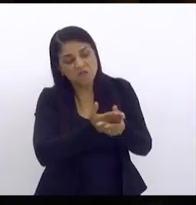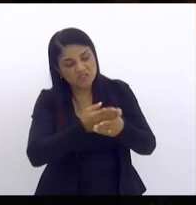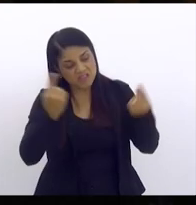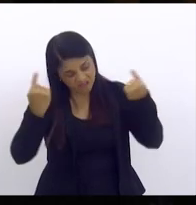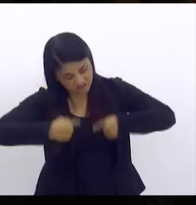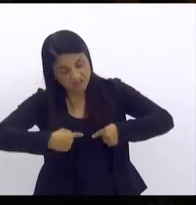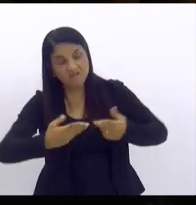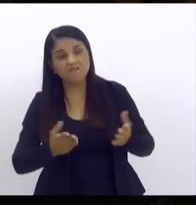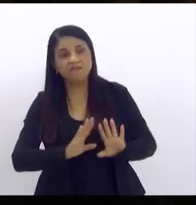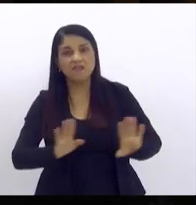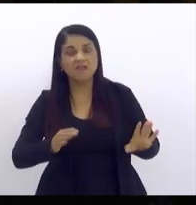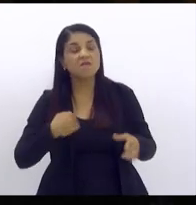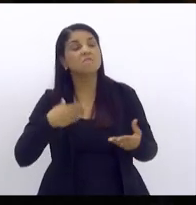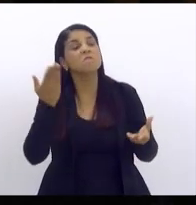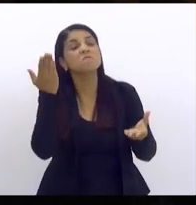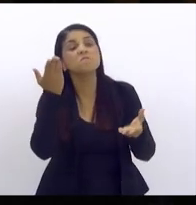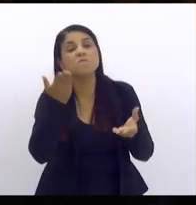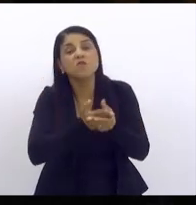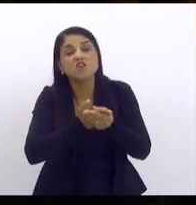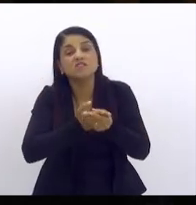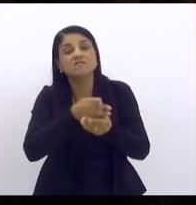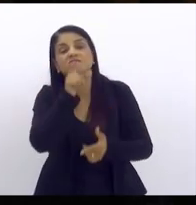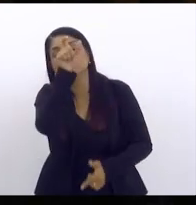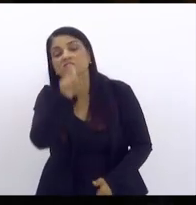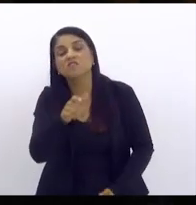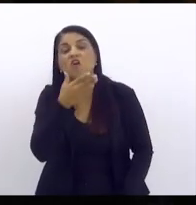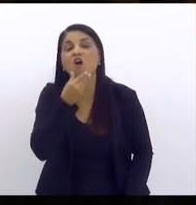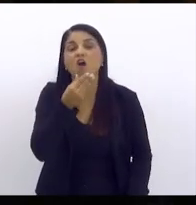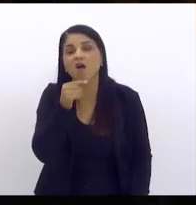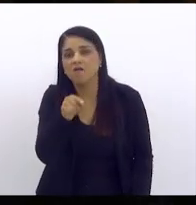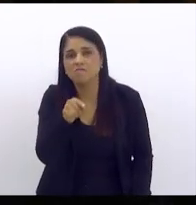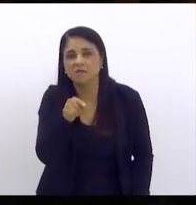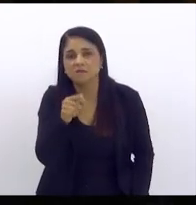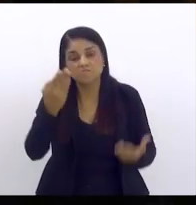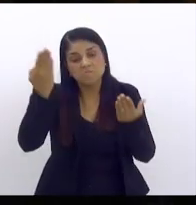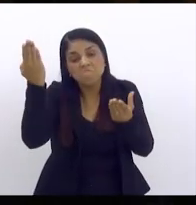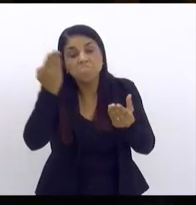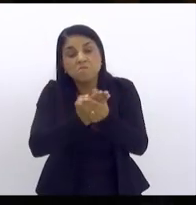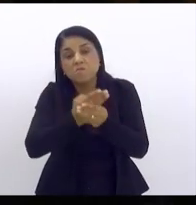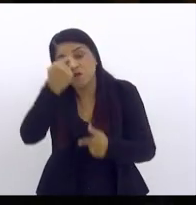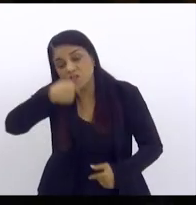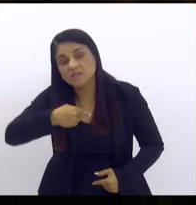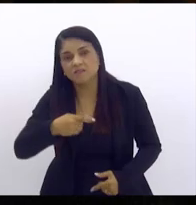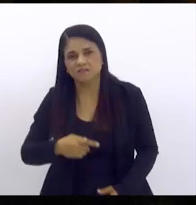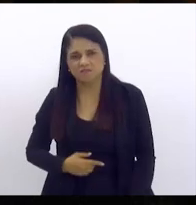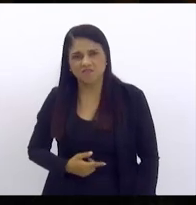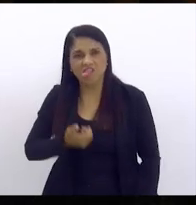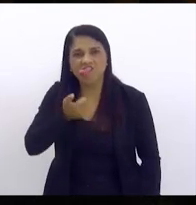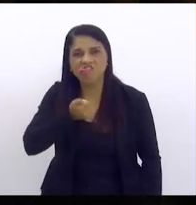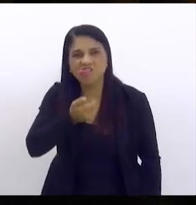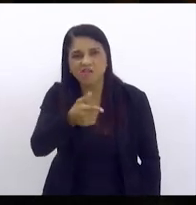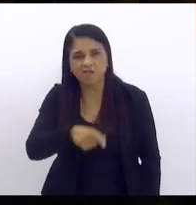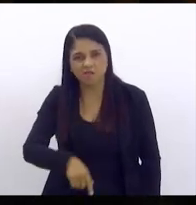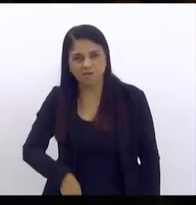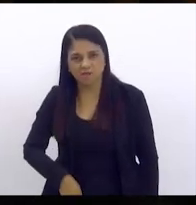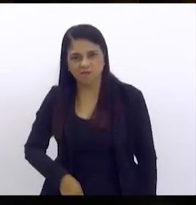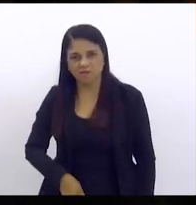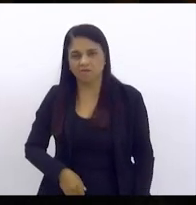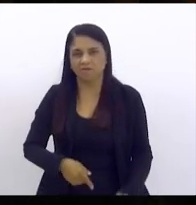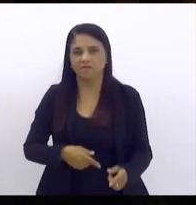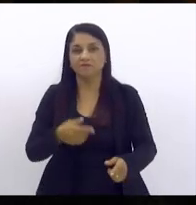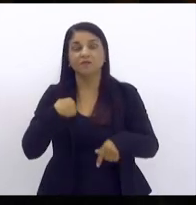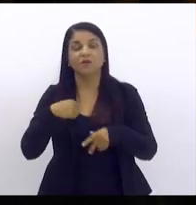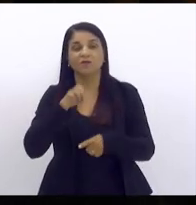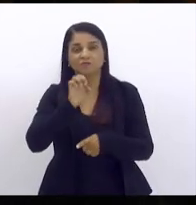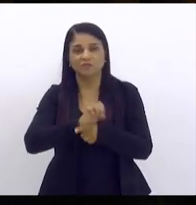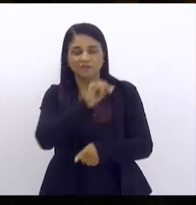Carnevale. Me processe se o senhor for homem. Me processe, seu frouxo. o que ele tem feito com o Rio de